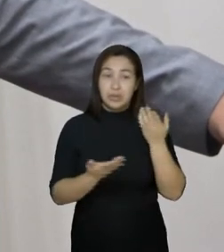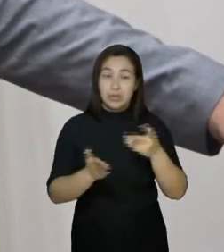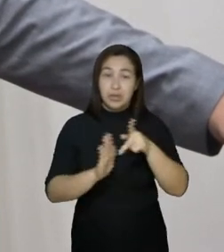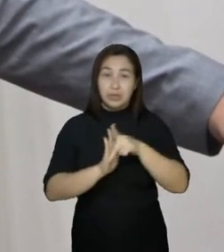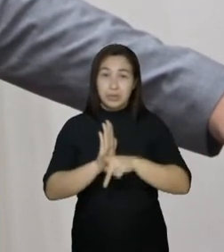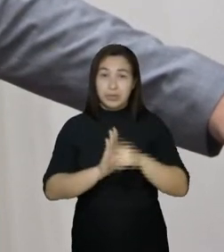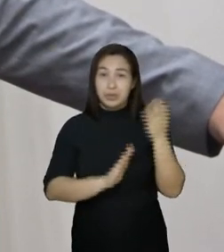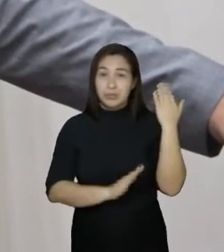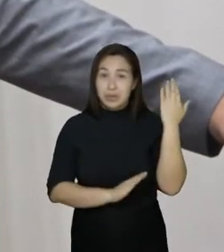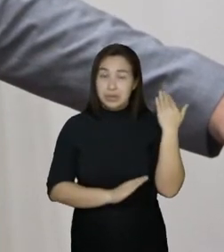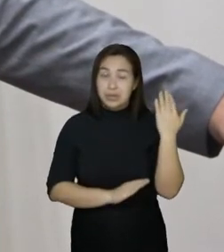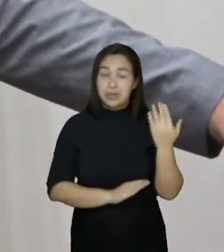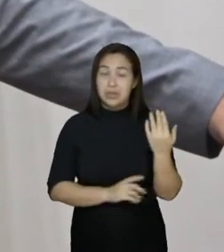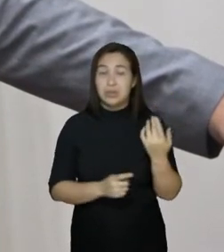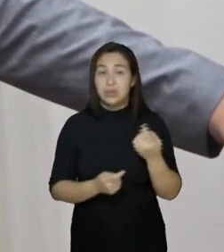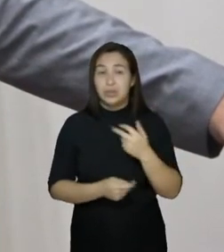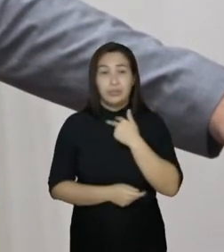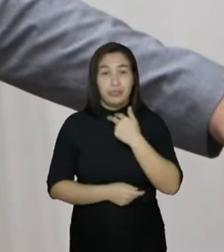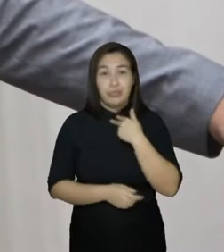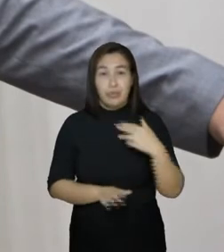nem ter sido enviado para cá.